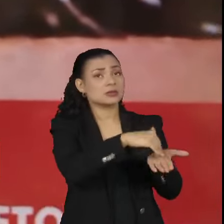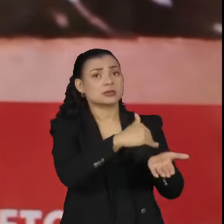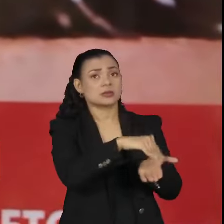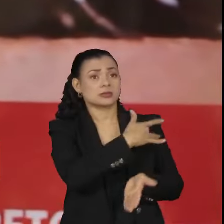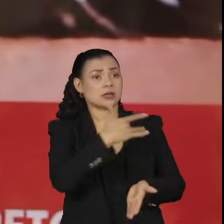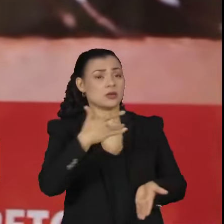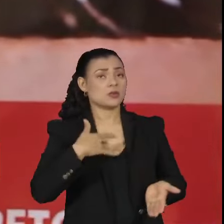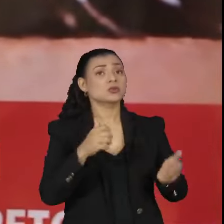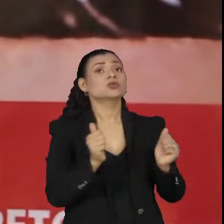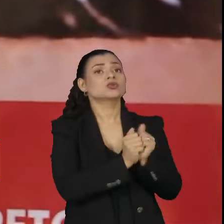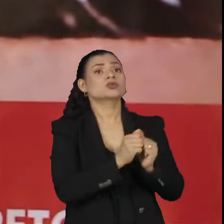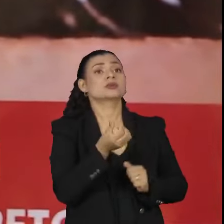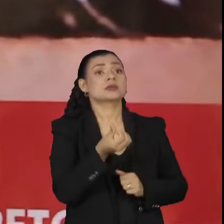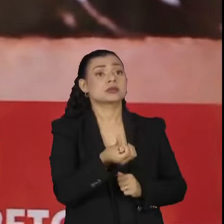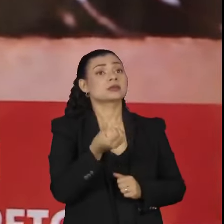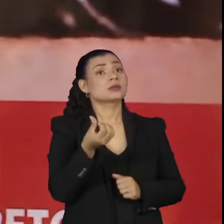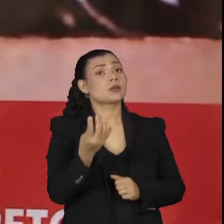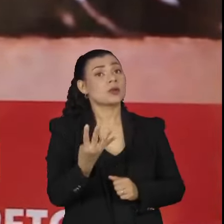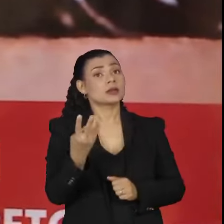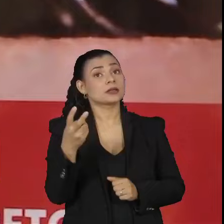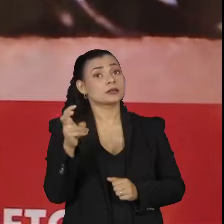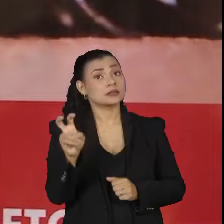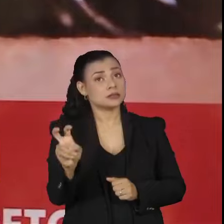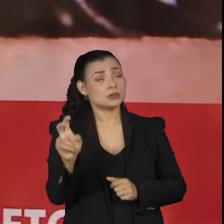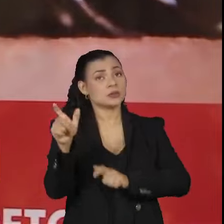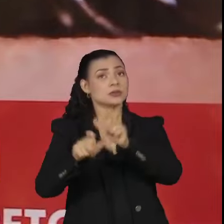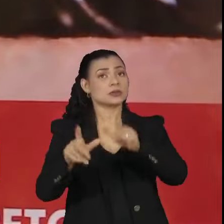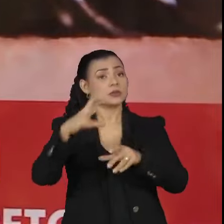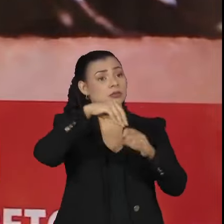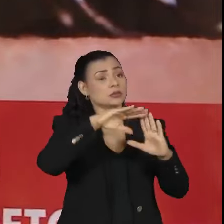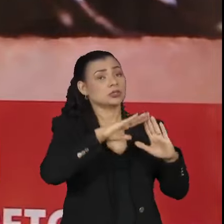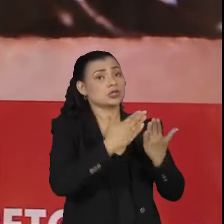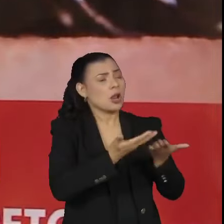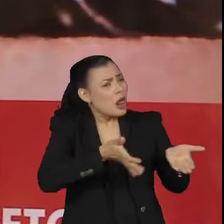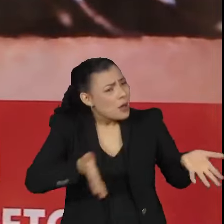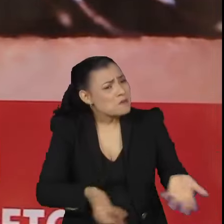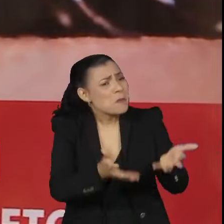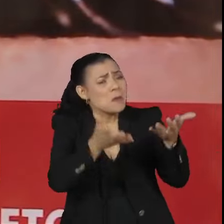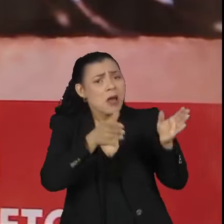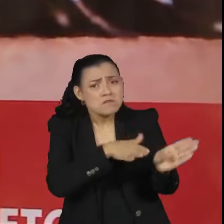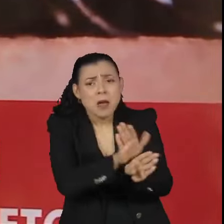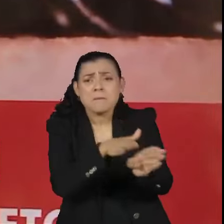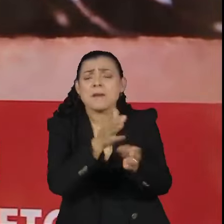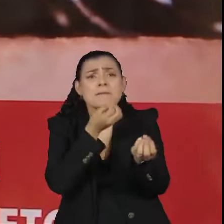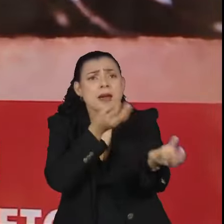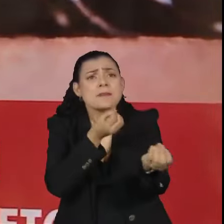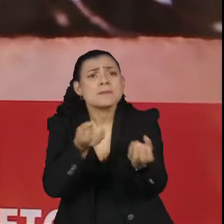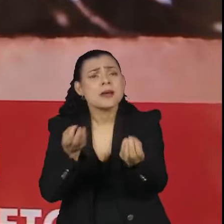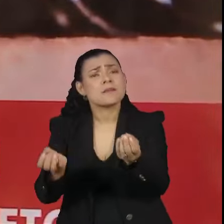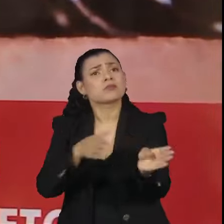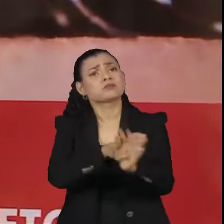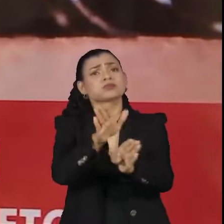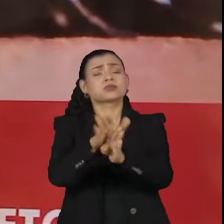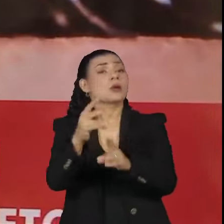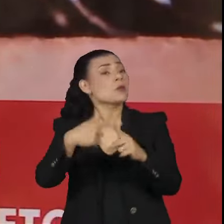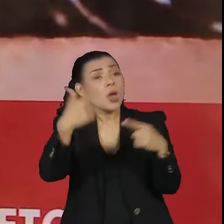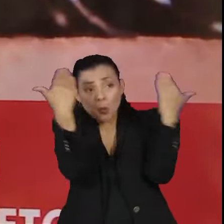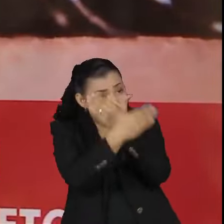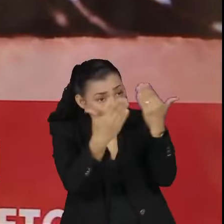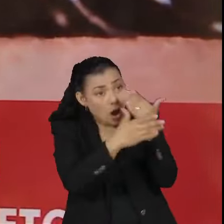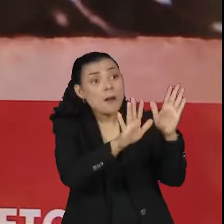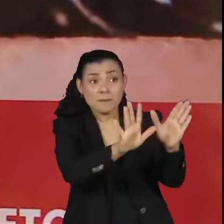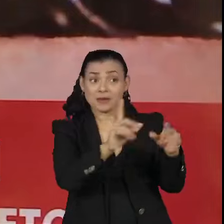Saúde, junto com 645 municípios, dentro de uma escola, é para levar essa informação. Aquilo que abstratamente eles não veem, na